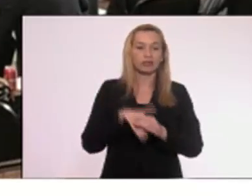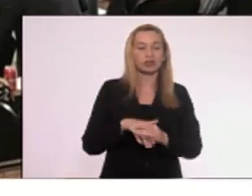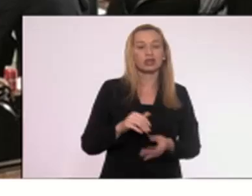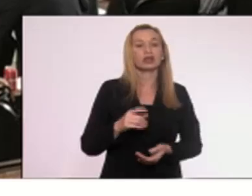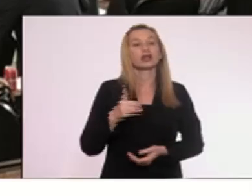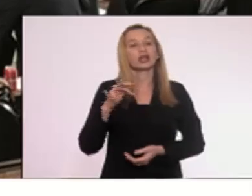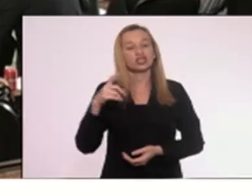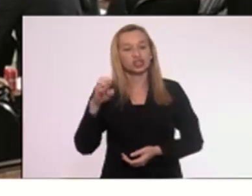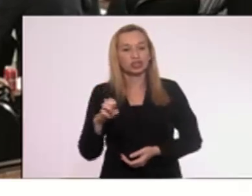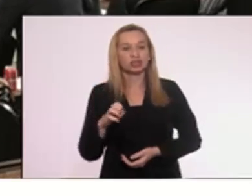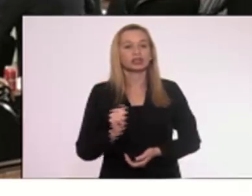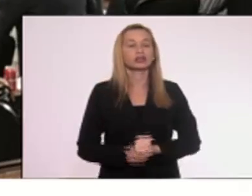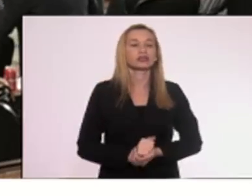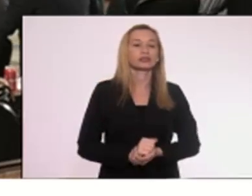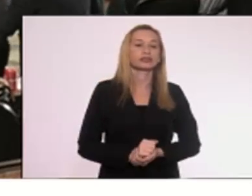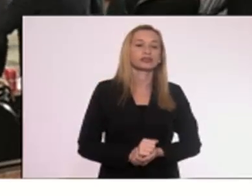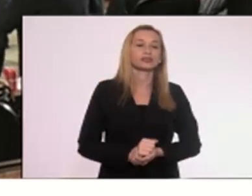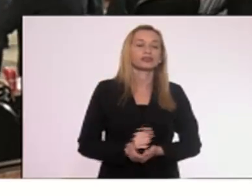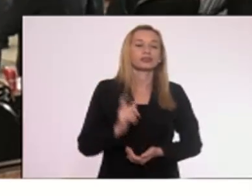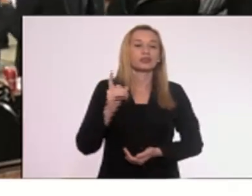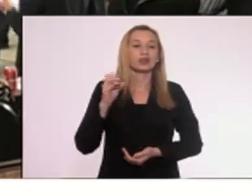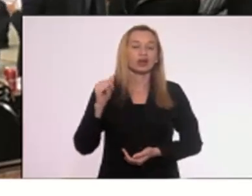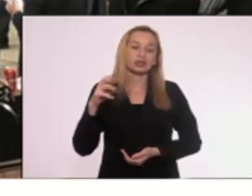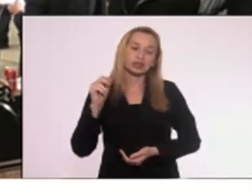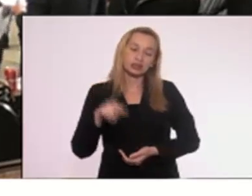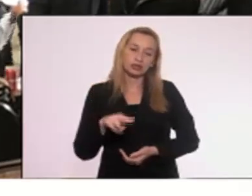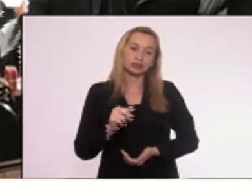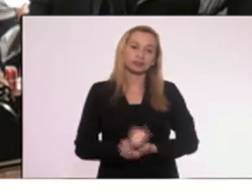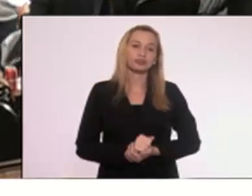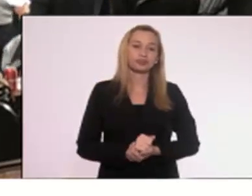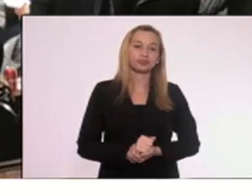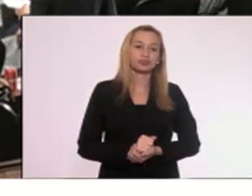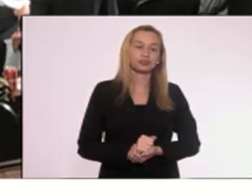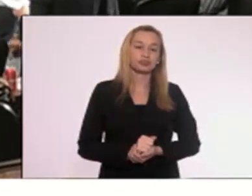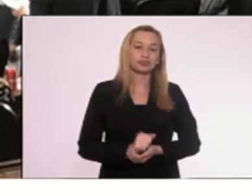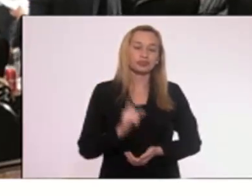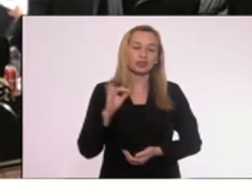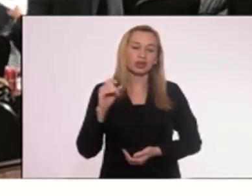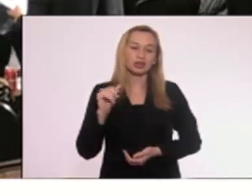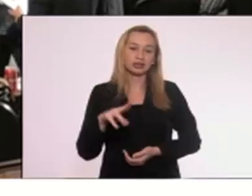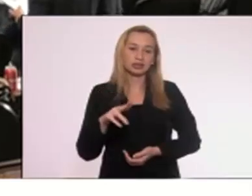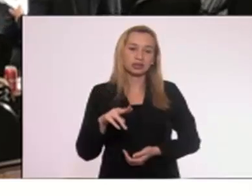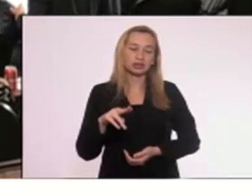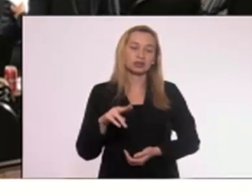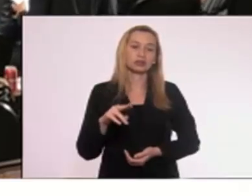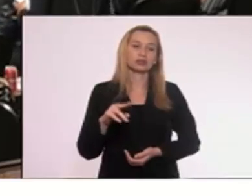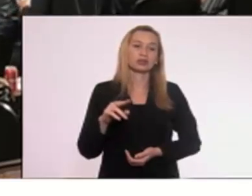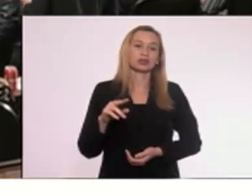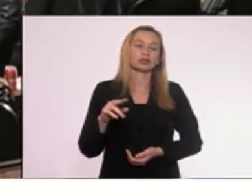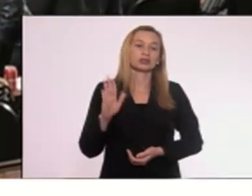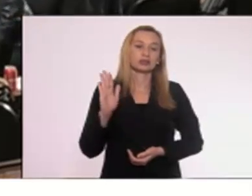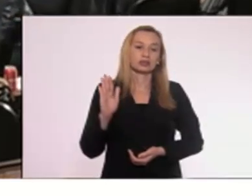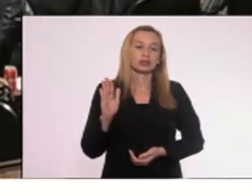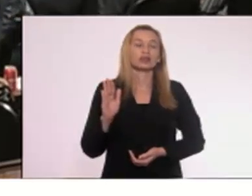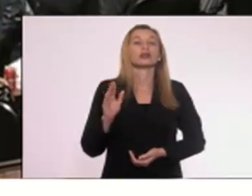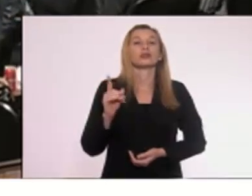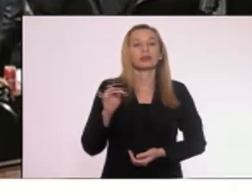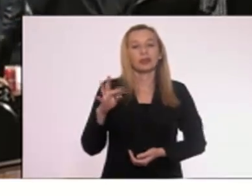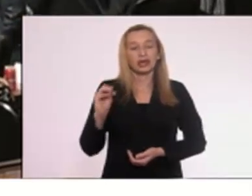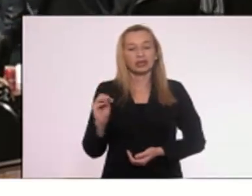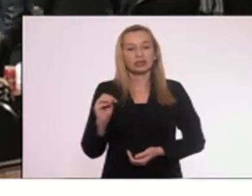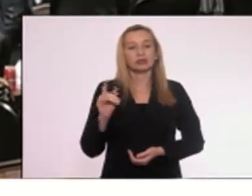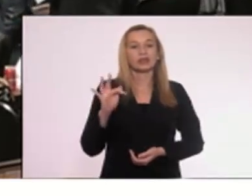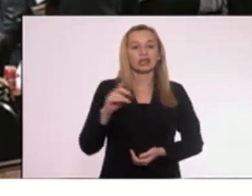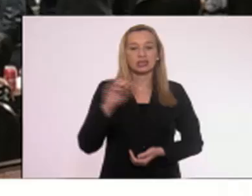Alexandre Knoploch, deputado Anderson Alexandre, deputado Anderson Moraes, presente, vai votar. Deputado Bebeto,